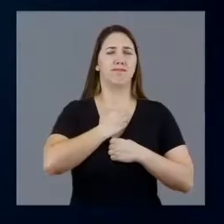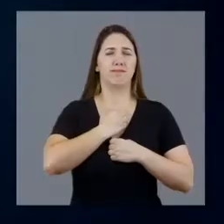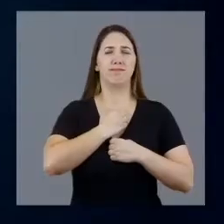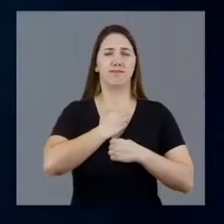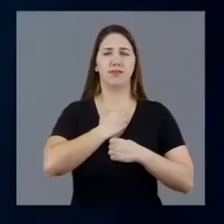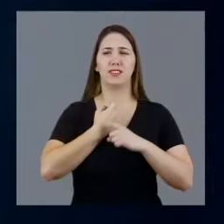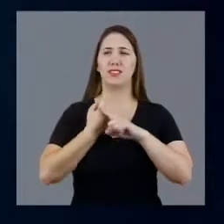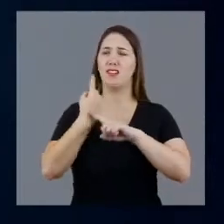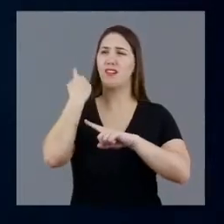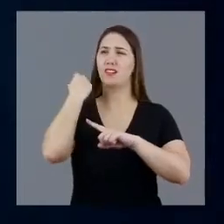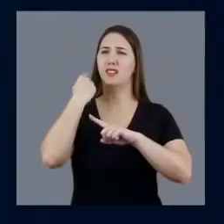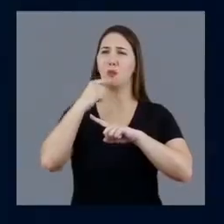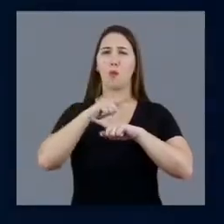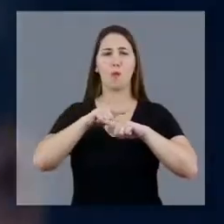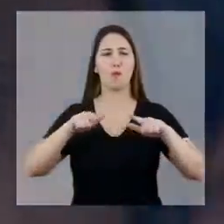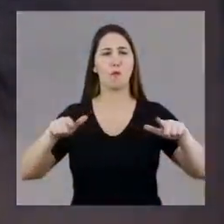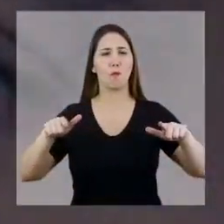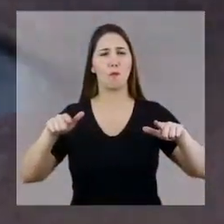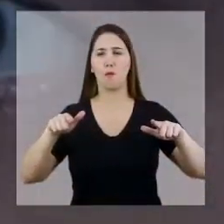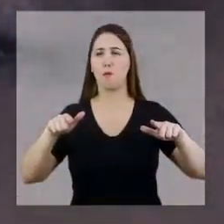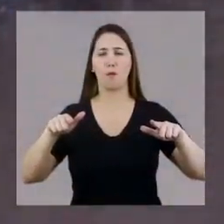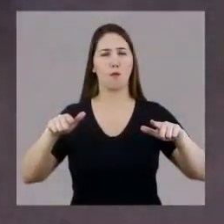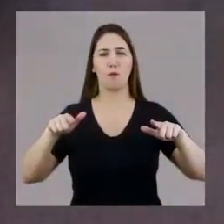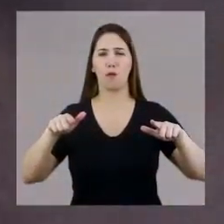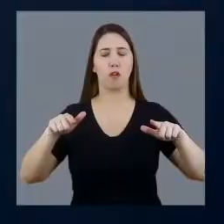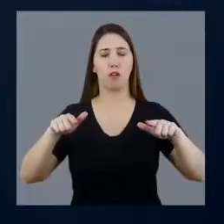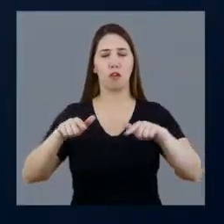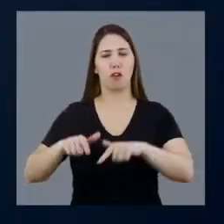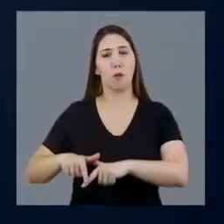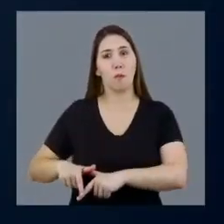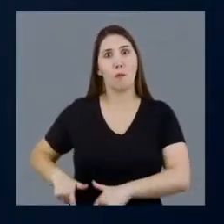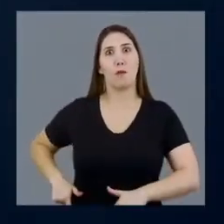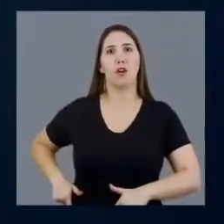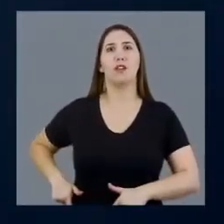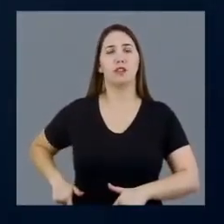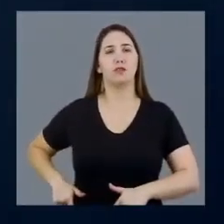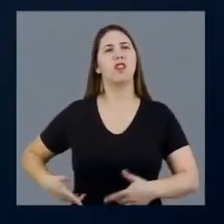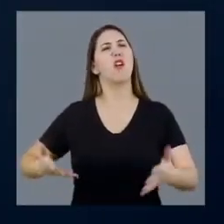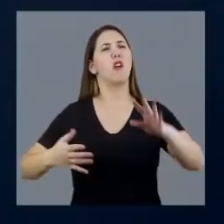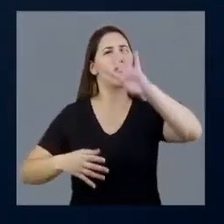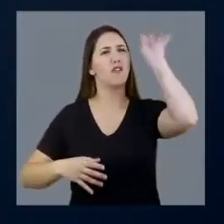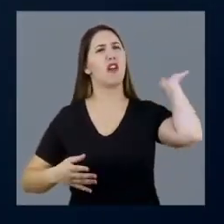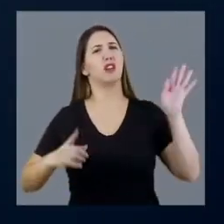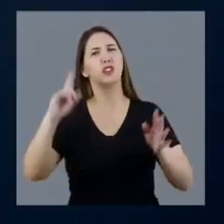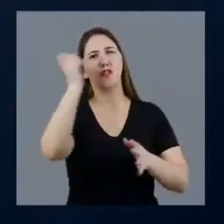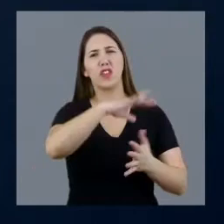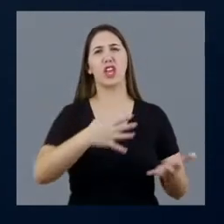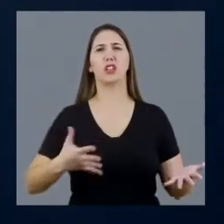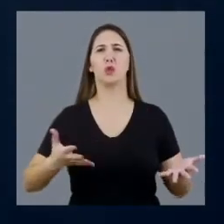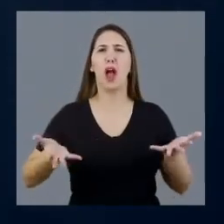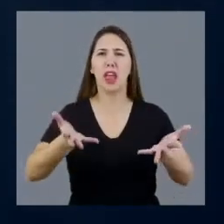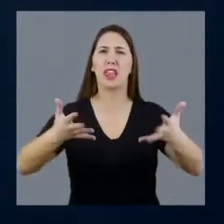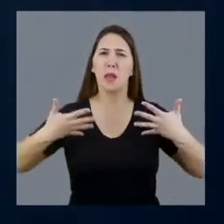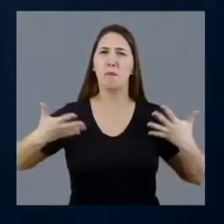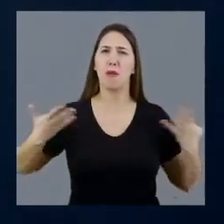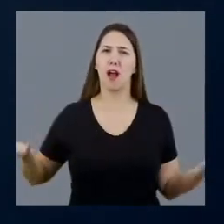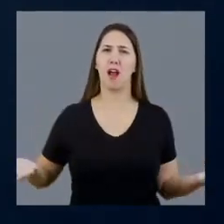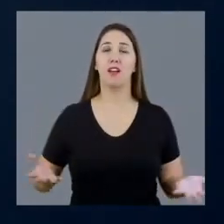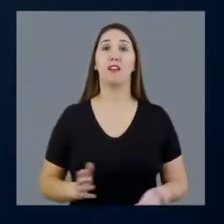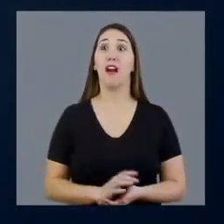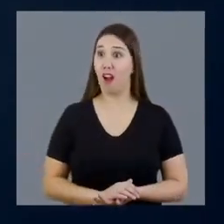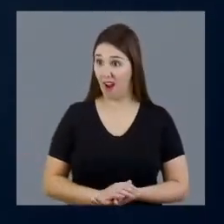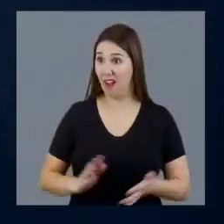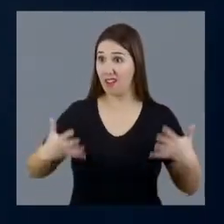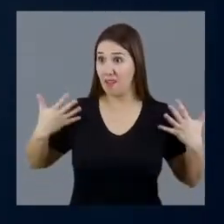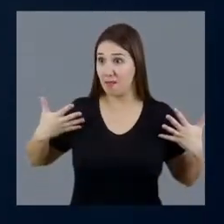antes. Vazio. Vazio. Bolso vazio. Poxa, Otaviano, assim tá difícil. Dá pra animar? Se dá